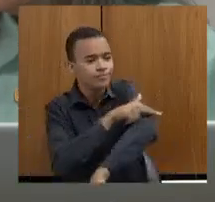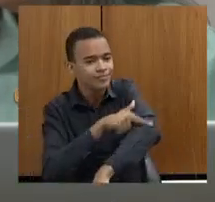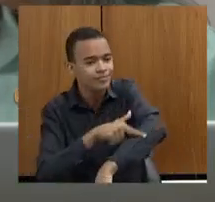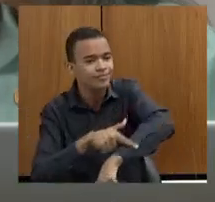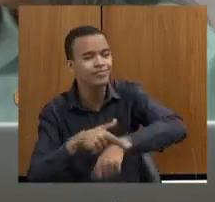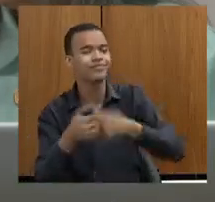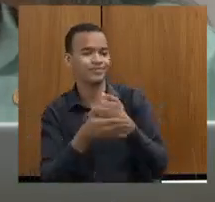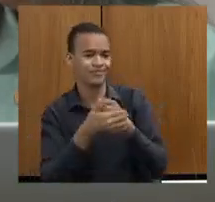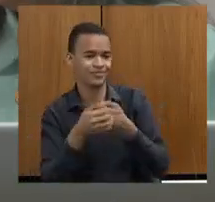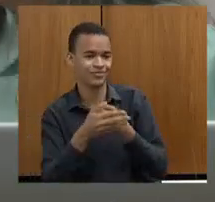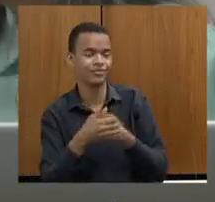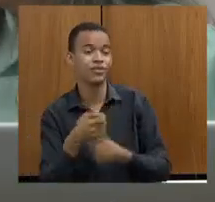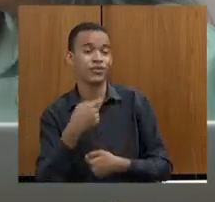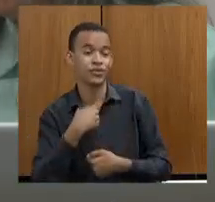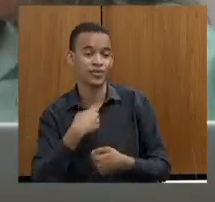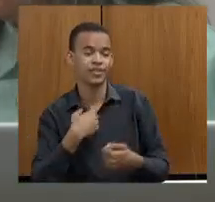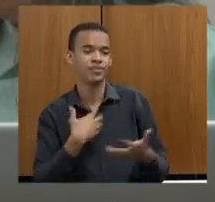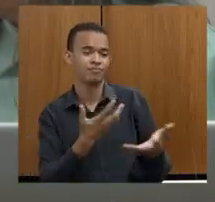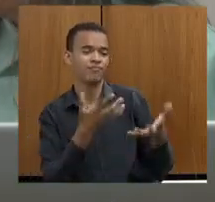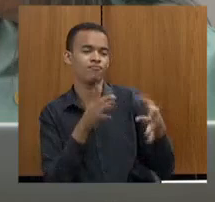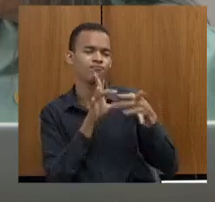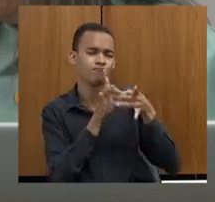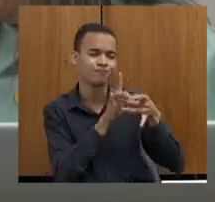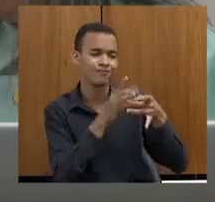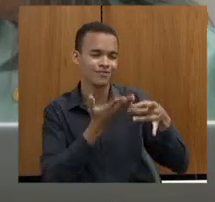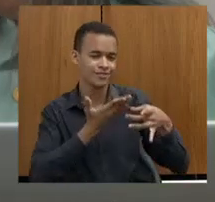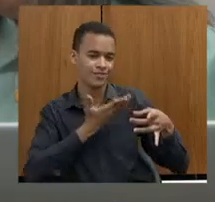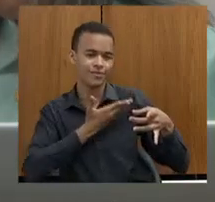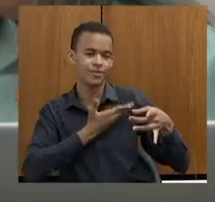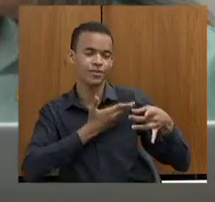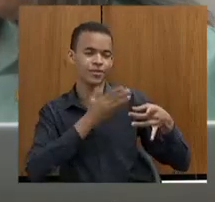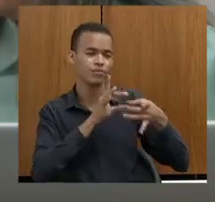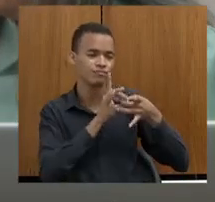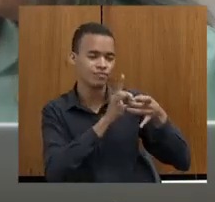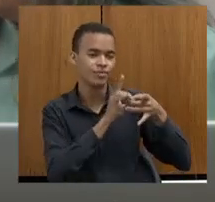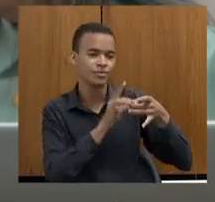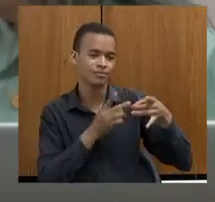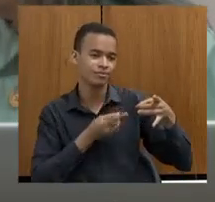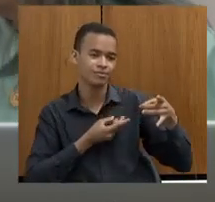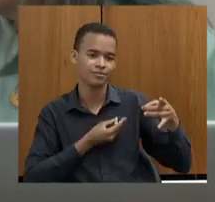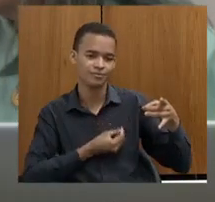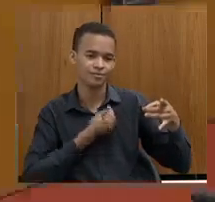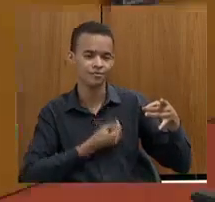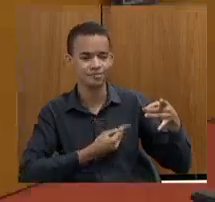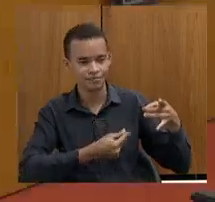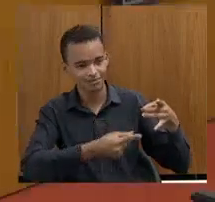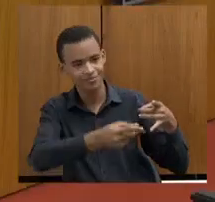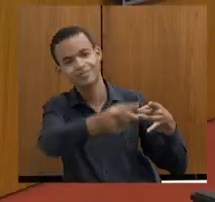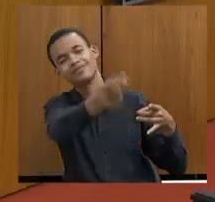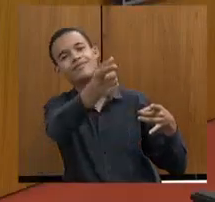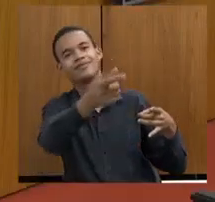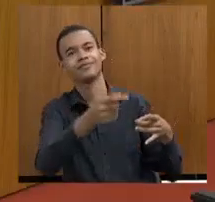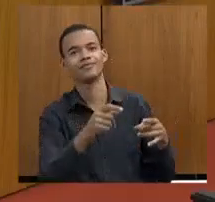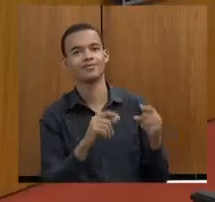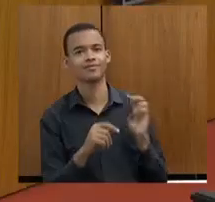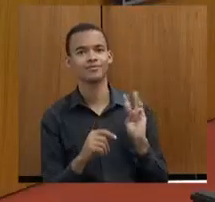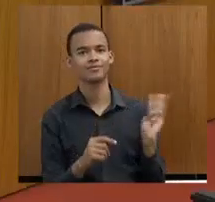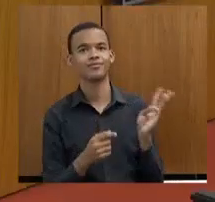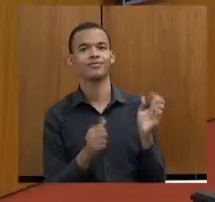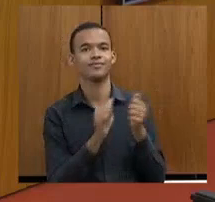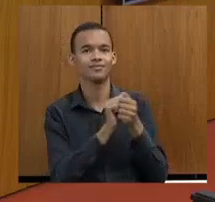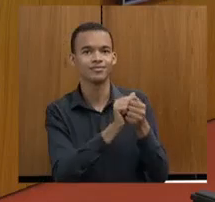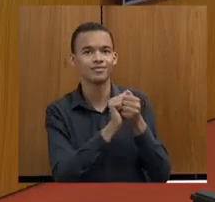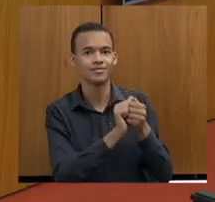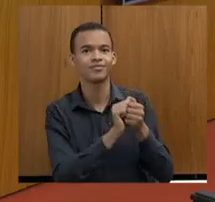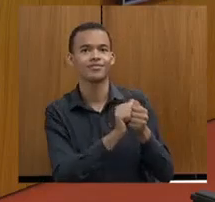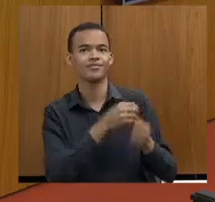despedida é uma amizade que eu quero levar para a vida né todos os três aqui seguirão conosco né